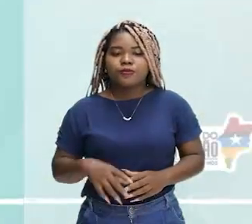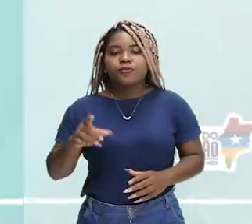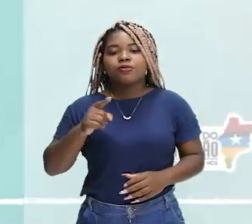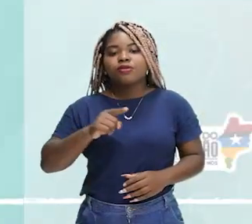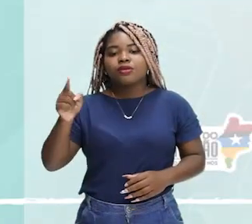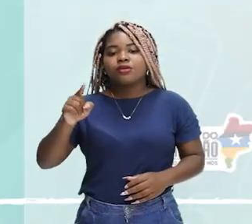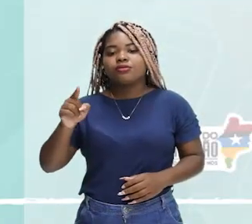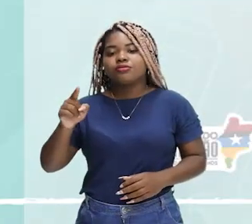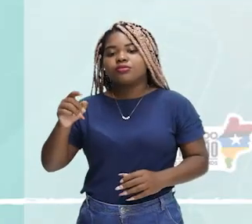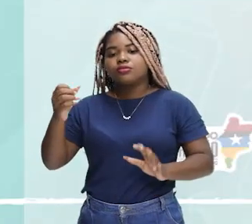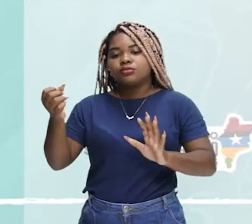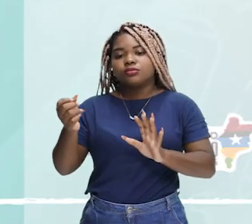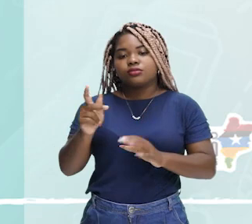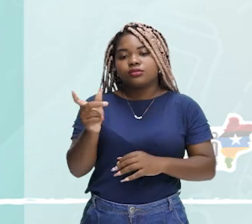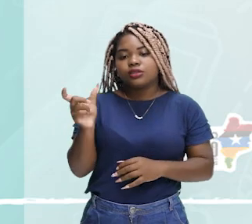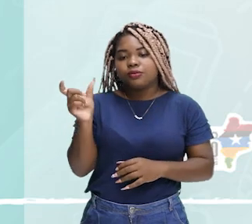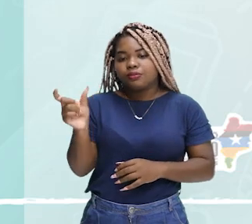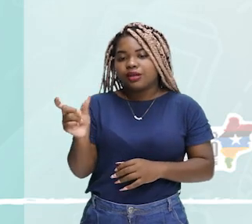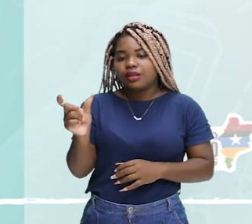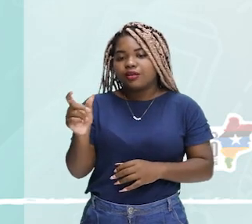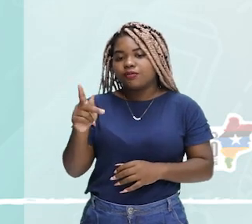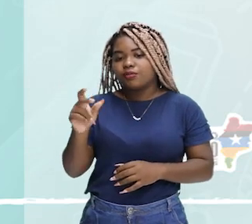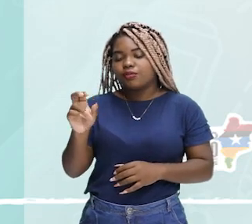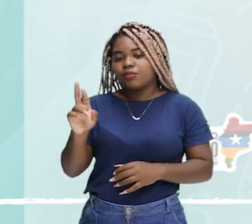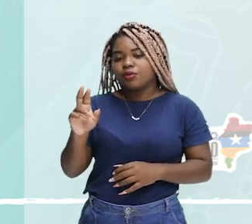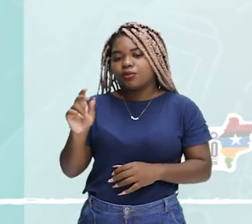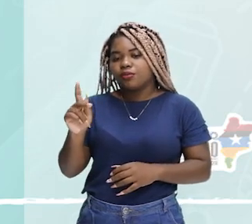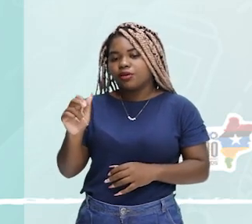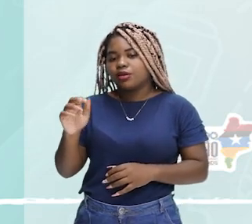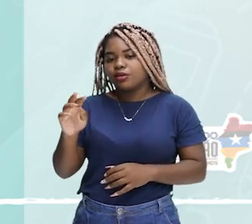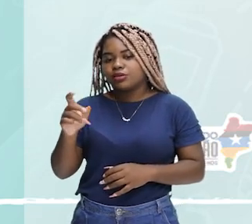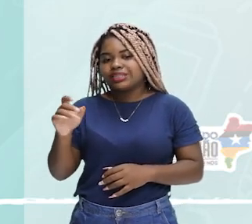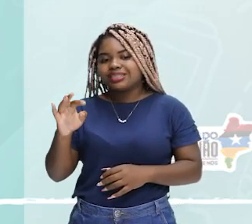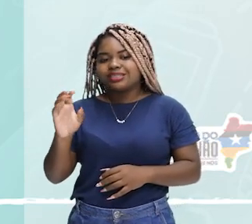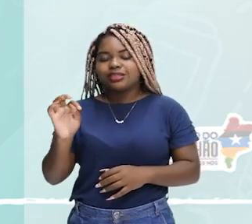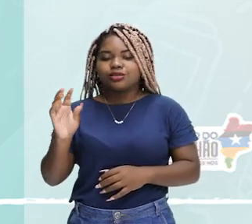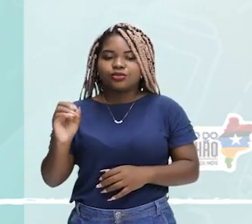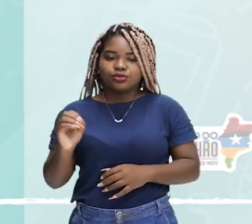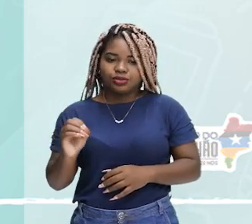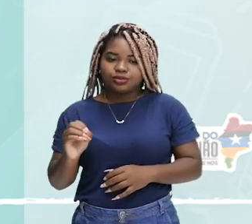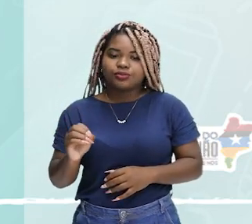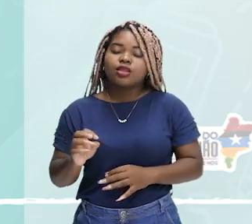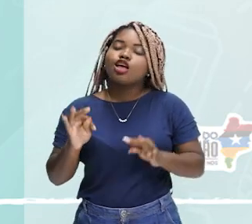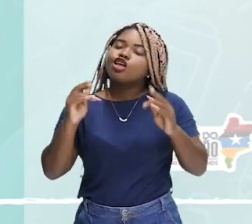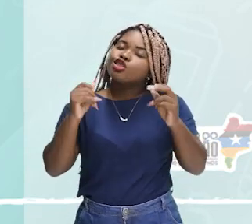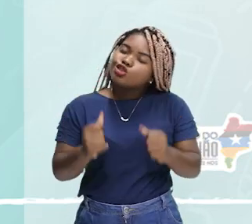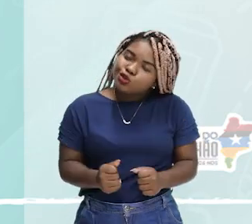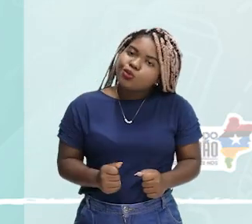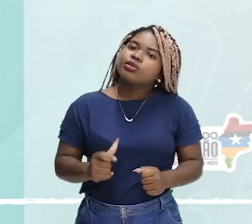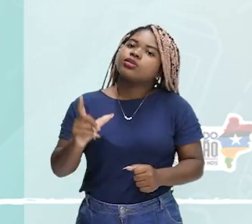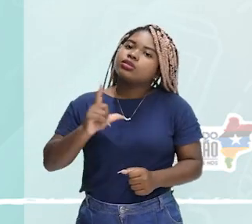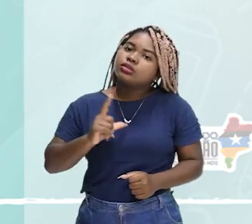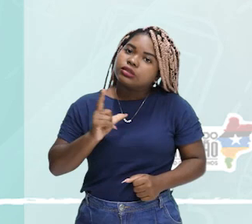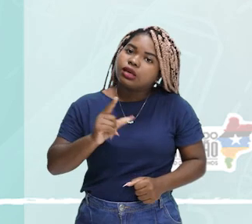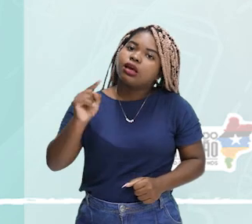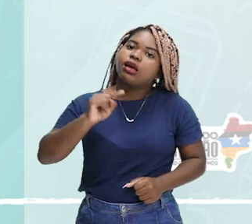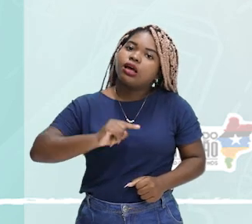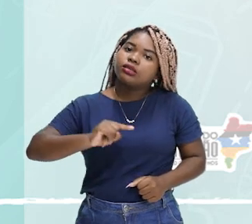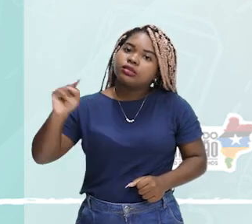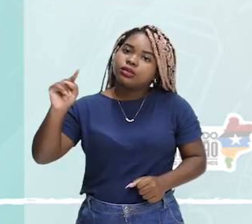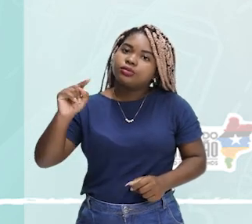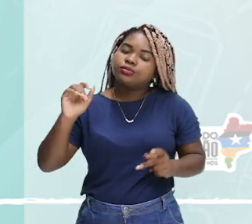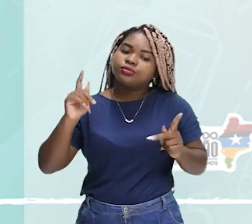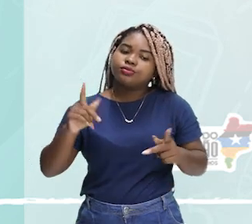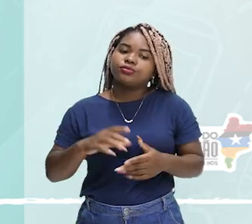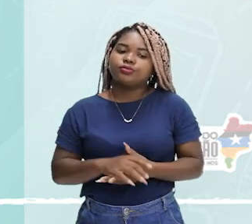Acentuação gráfica em palavras proparoxítonas. Aqui também não há novidade. Todas as palavras proparoxítonas continuam